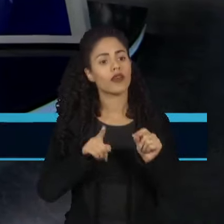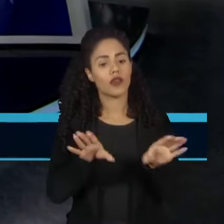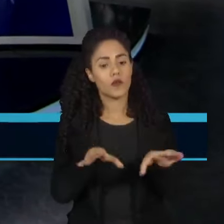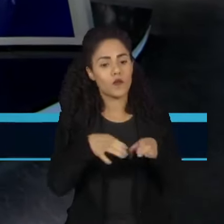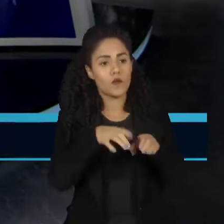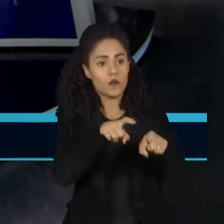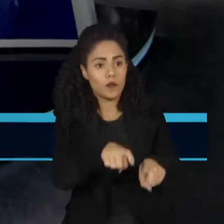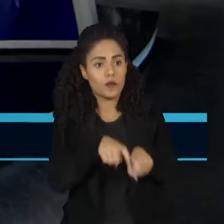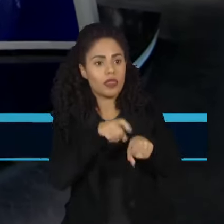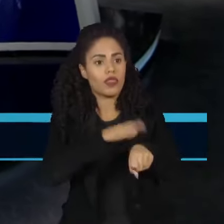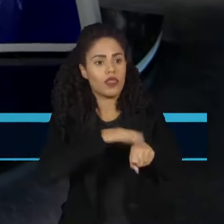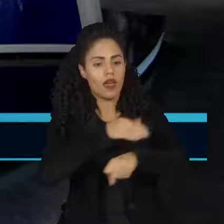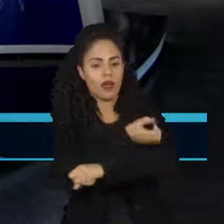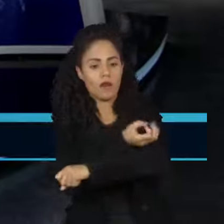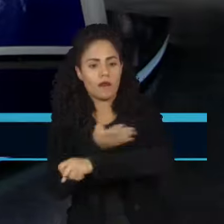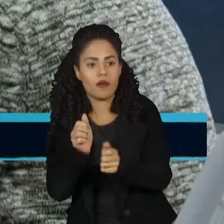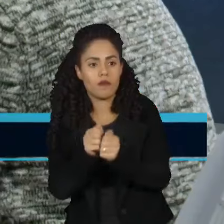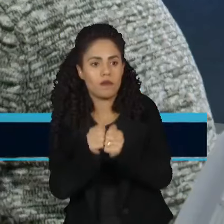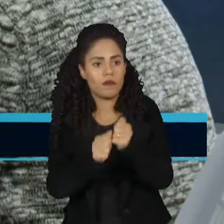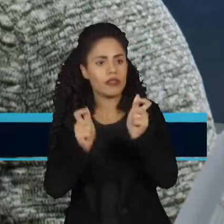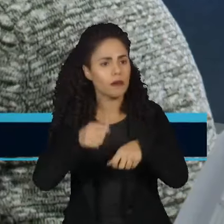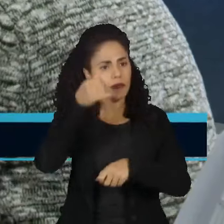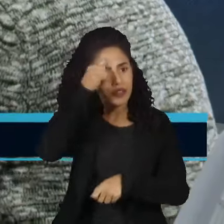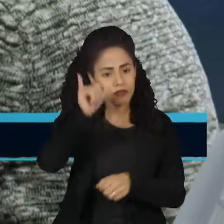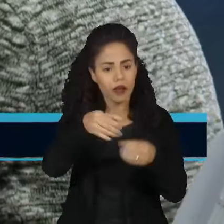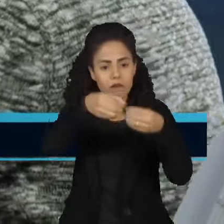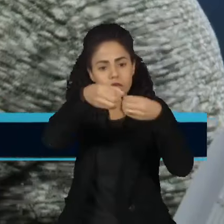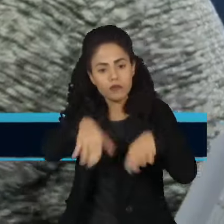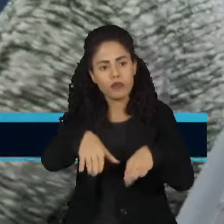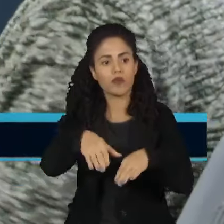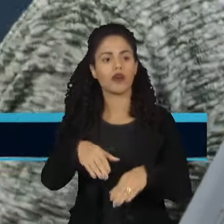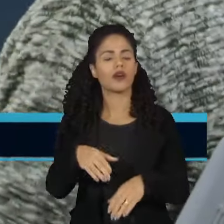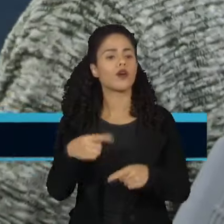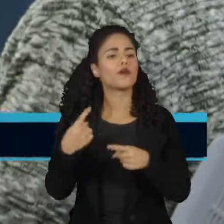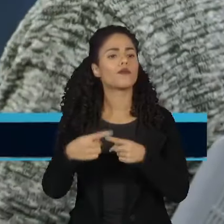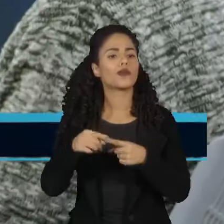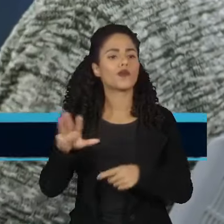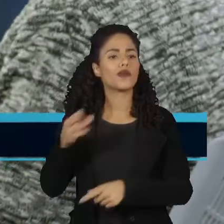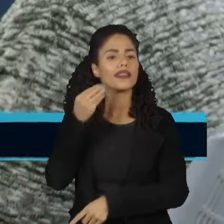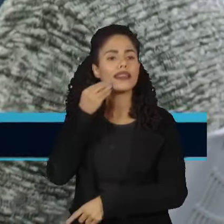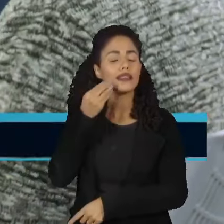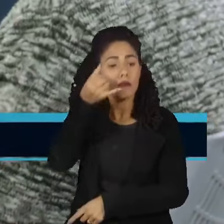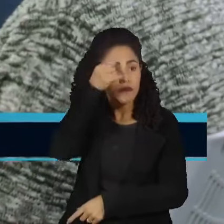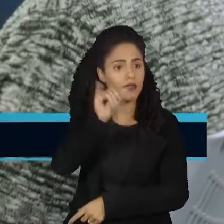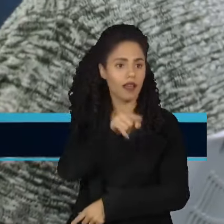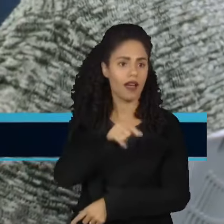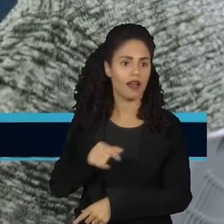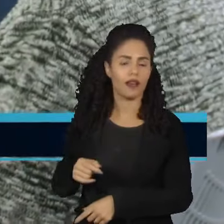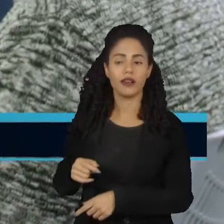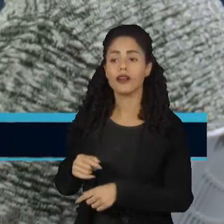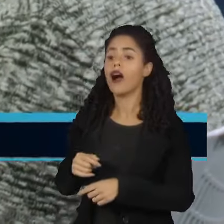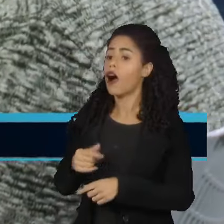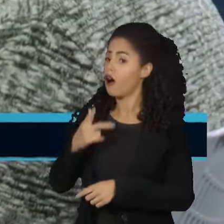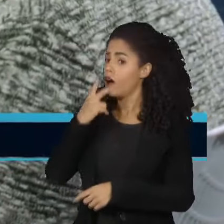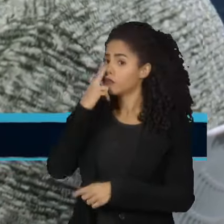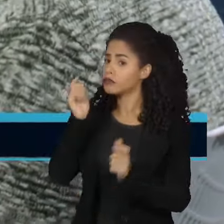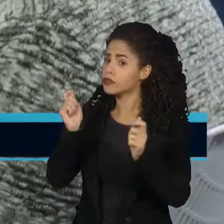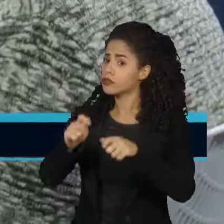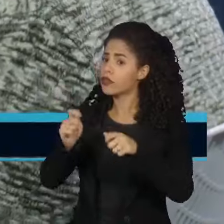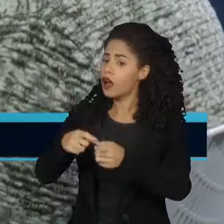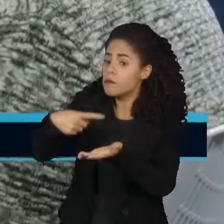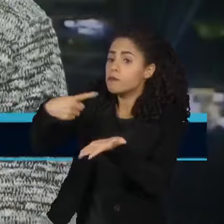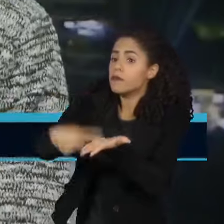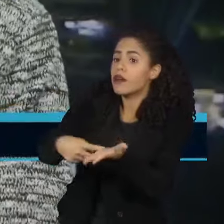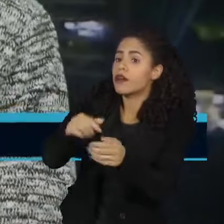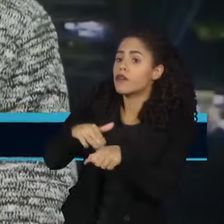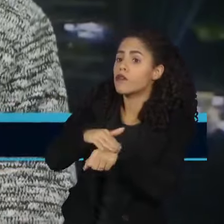de arroz não tenham prejuízo, que é uma garantia que o presidente tem dado? Eu acho que com as conversas, sim. Conversando, os